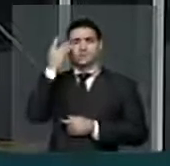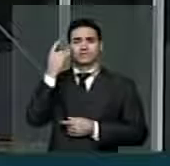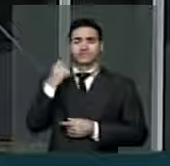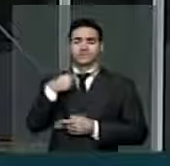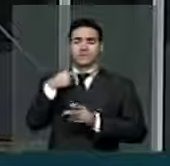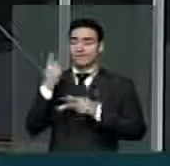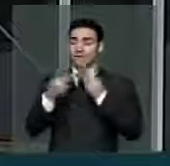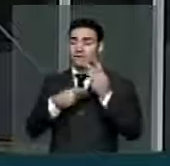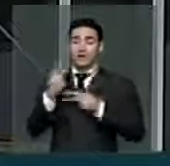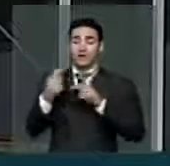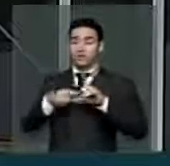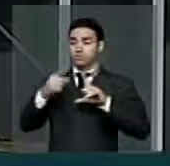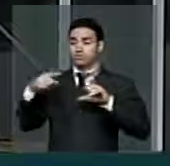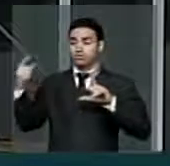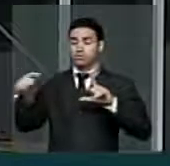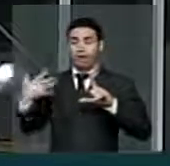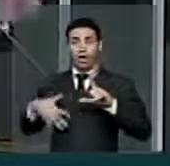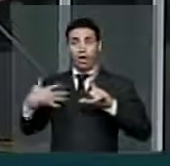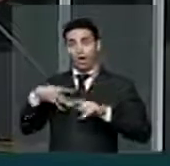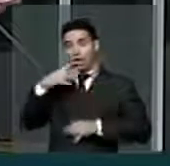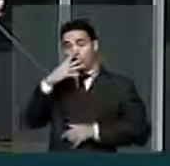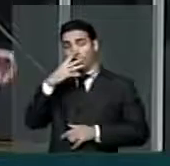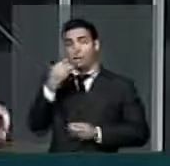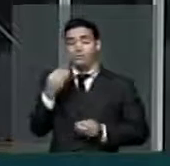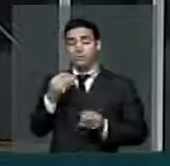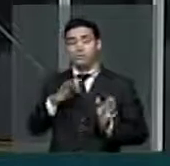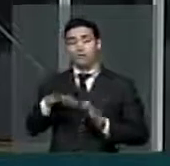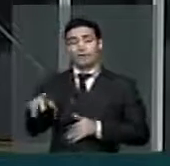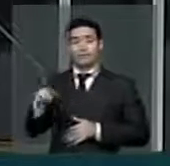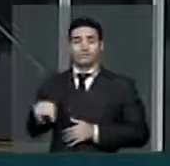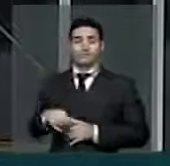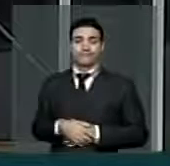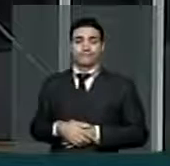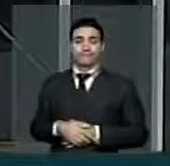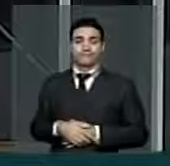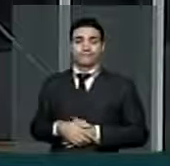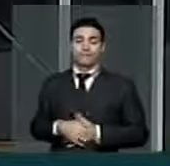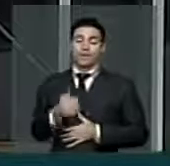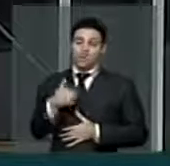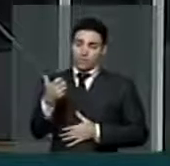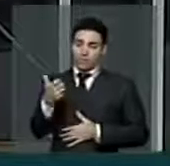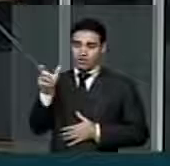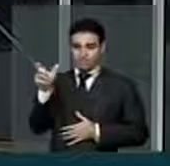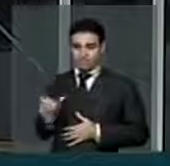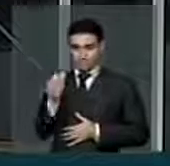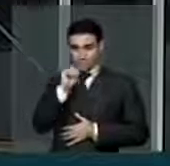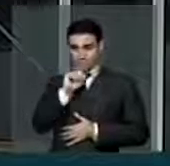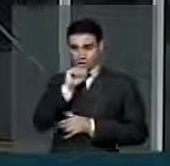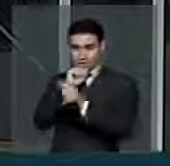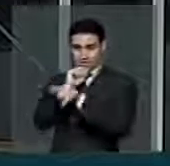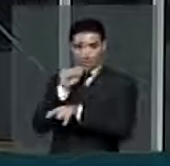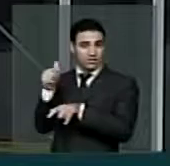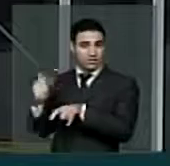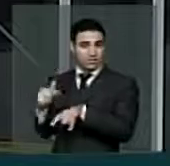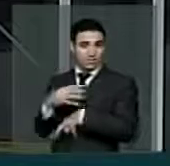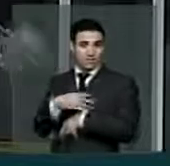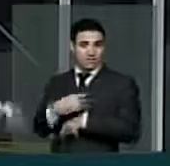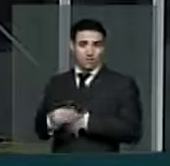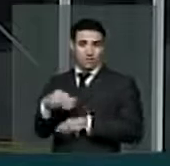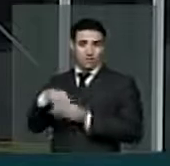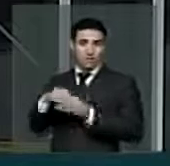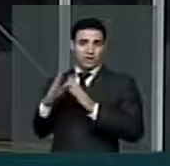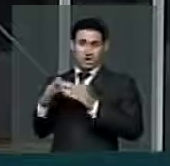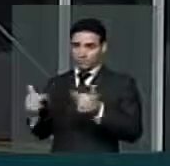números impressionantes. Eu quero abraçar esta mãe que não tem essa sua filha em casa, o seu